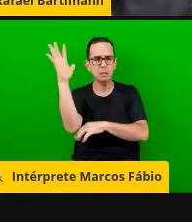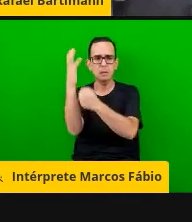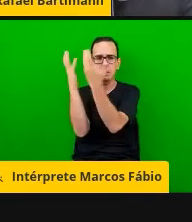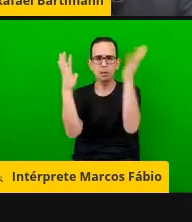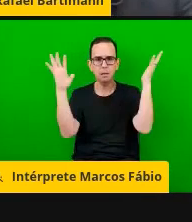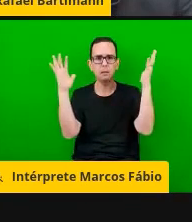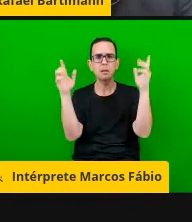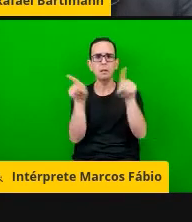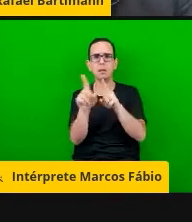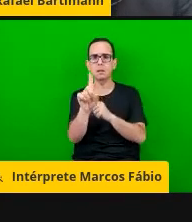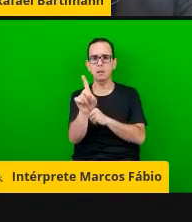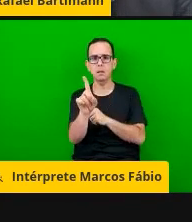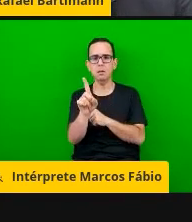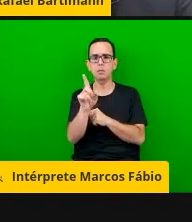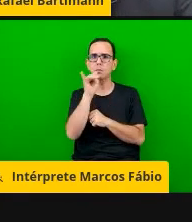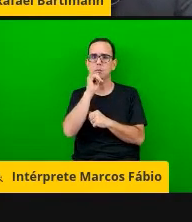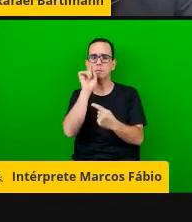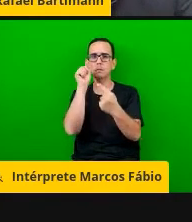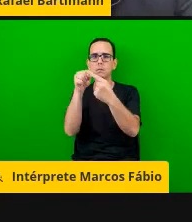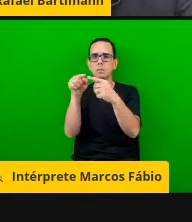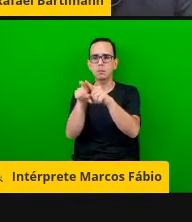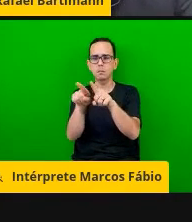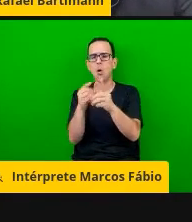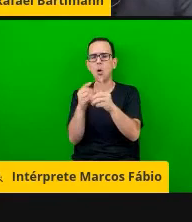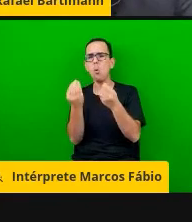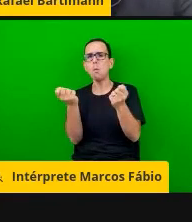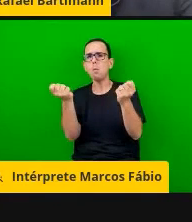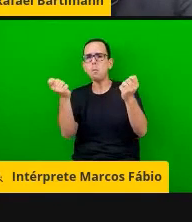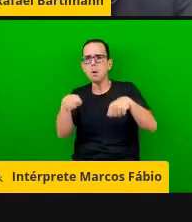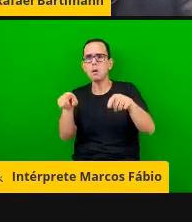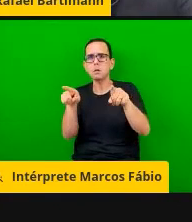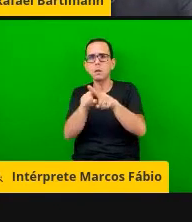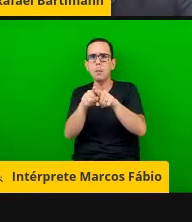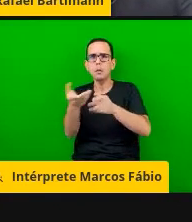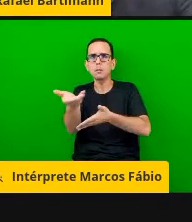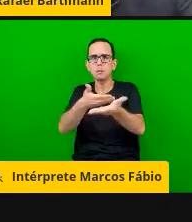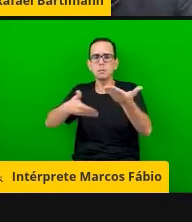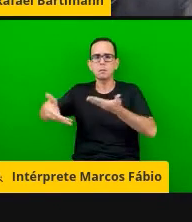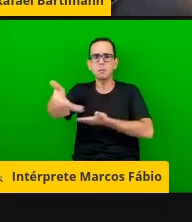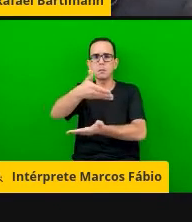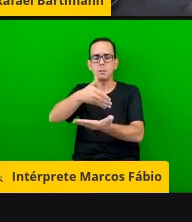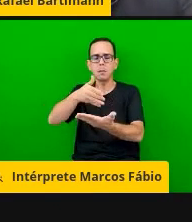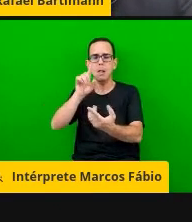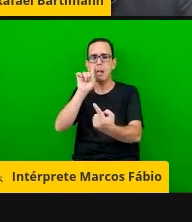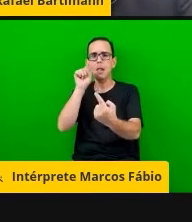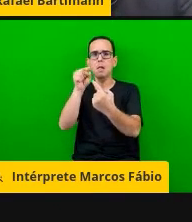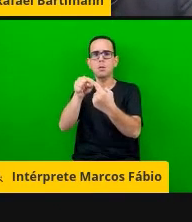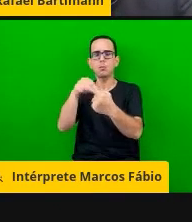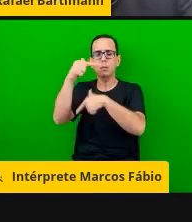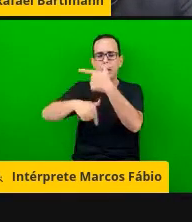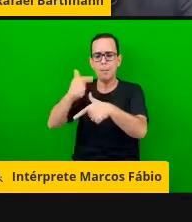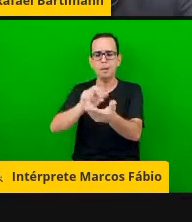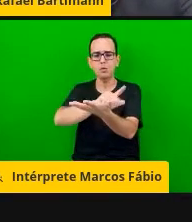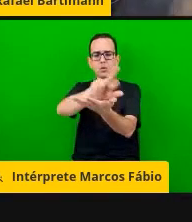homem explorando o próprio homem. Como que funciona essas relações, por exemplo, da exploração do trabalho em diferentes